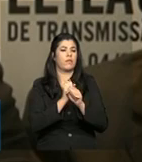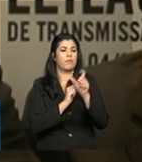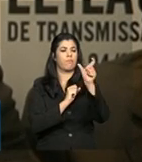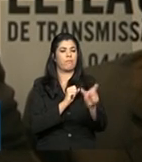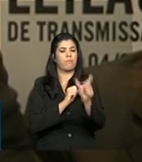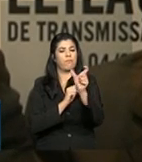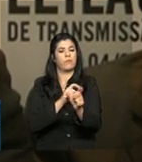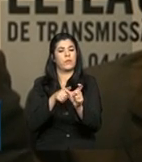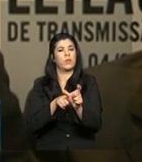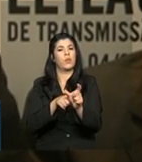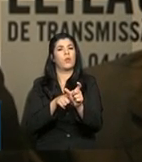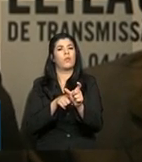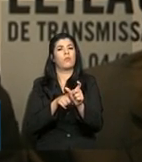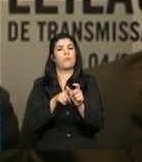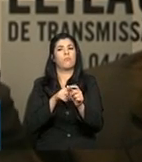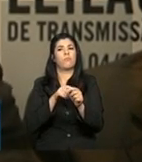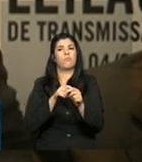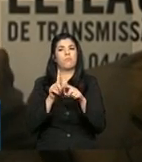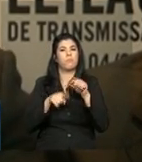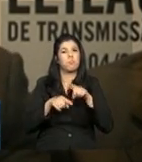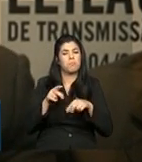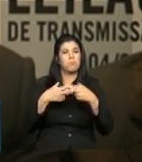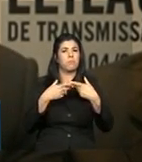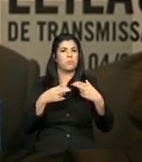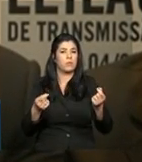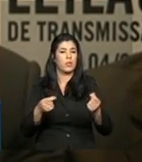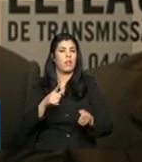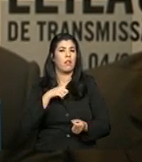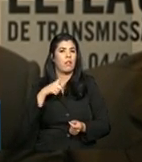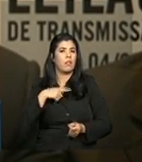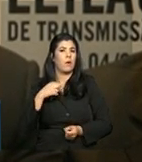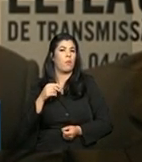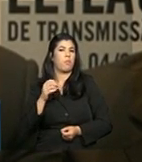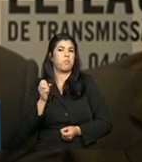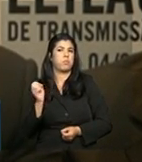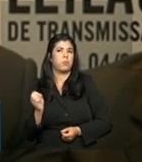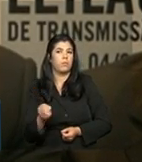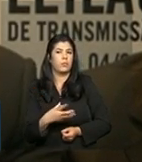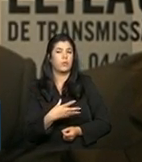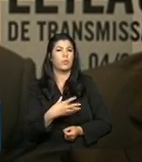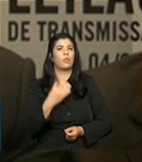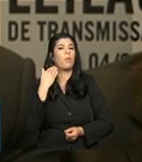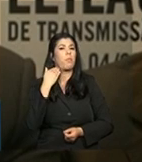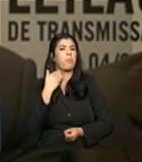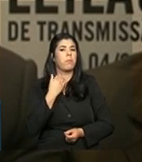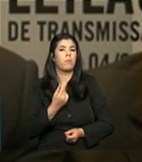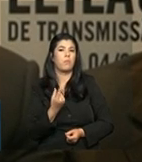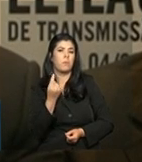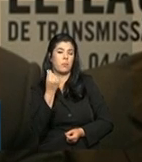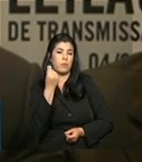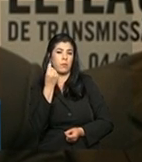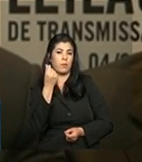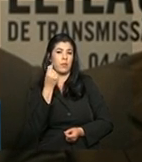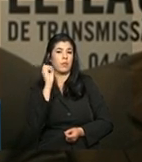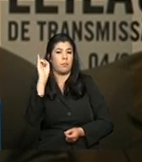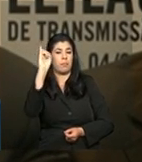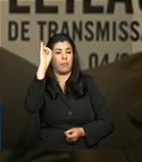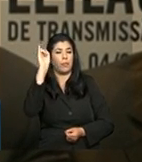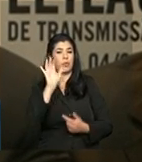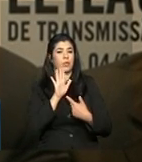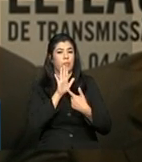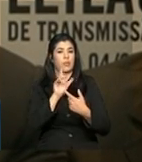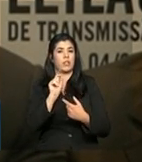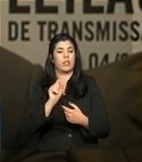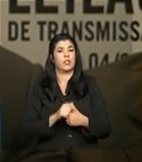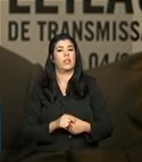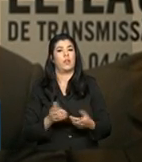dos equipamentos, mesmo considerando o novo banco de preços, acho que é um ponto importante a ser colocado, que no leilão realizado